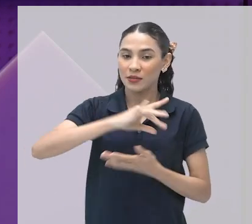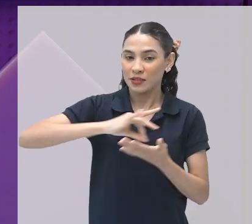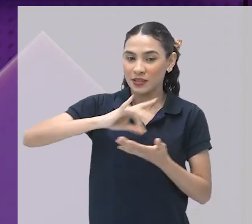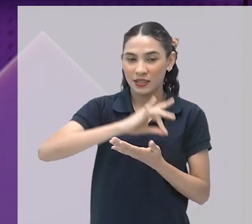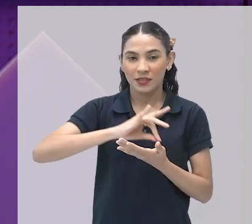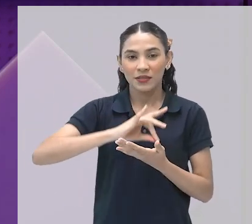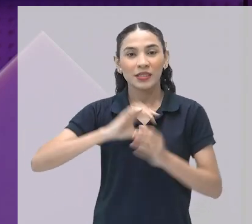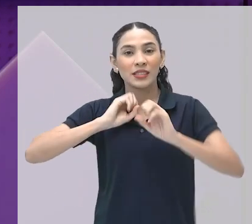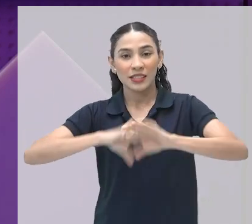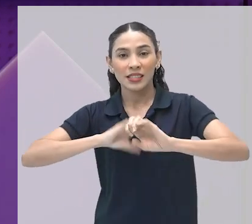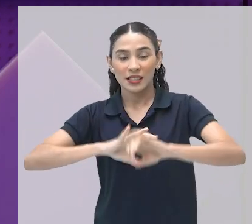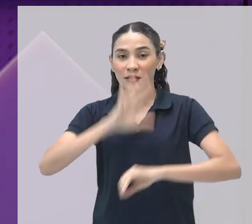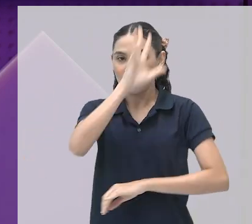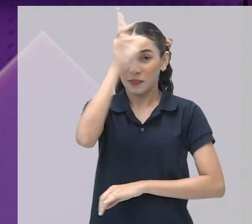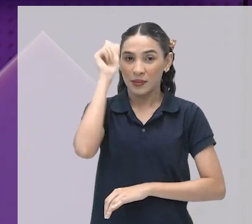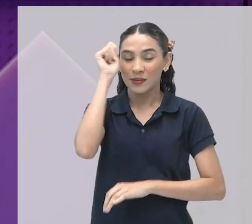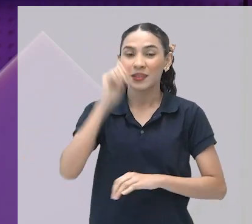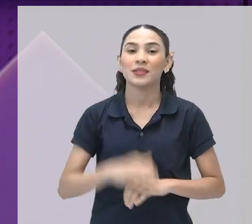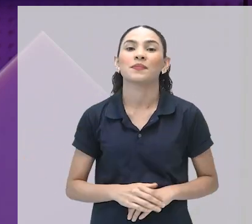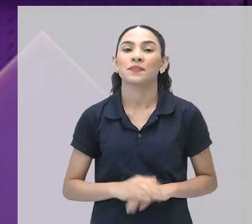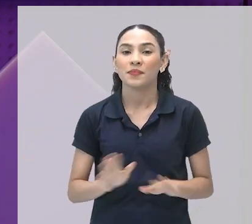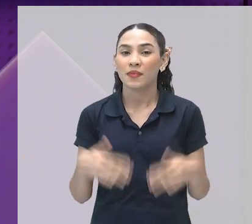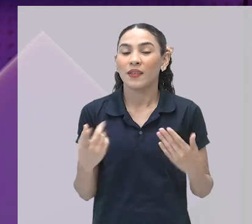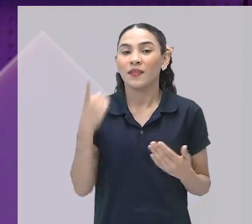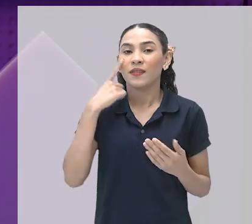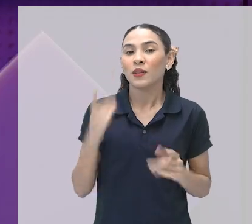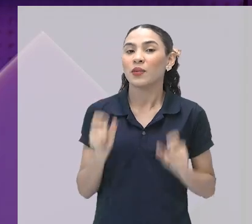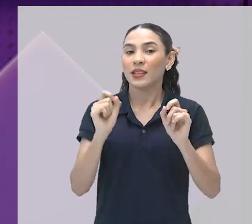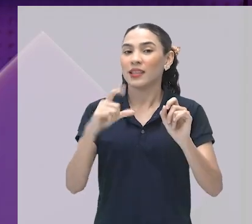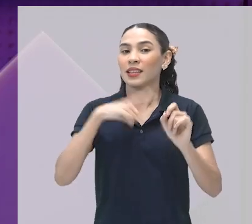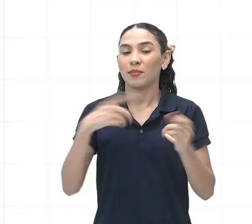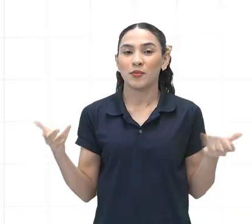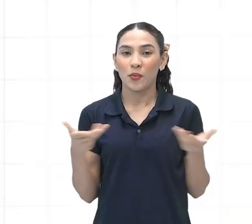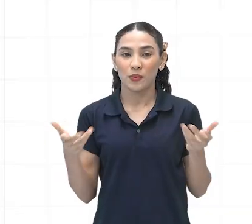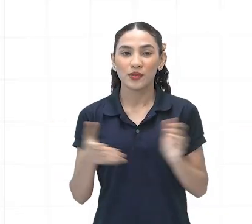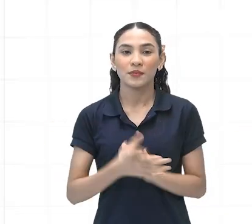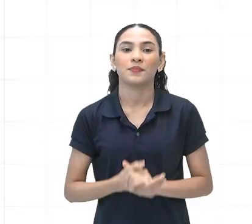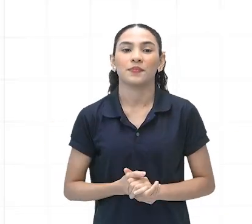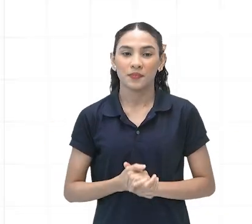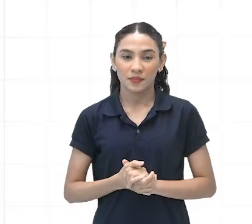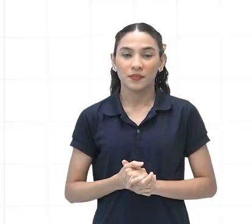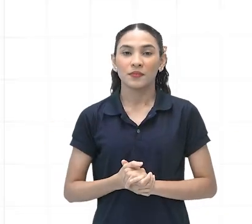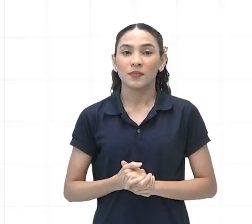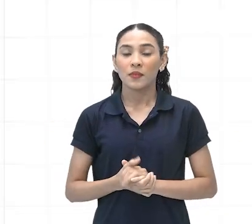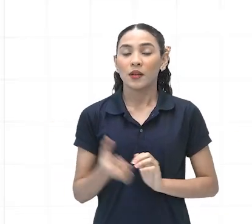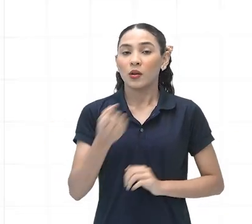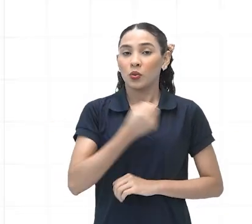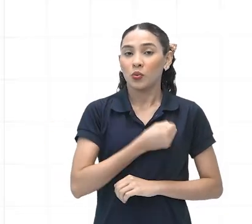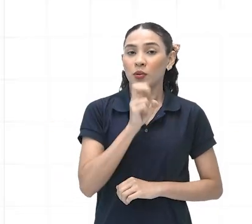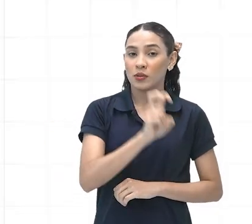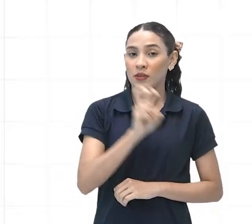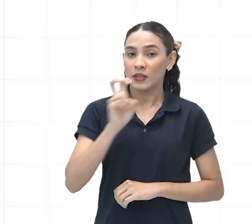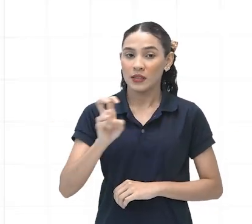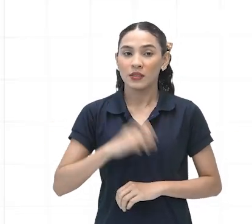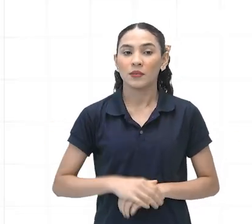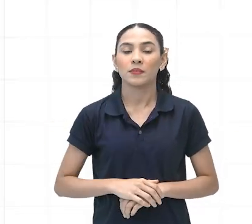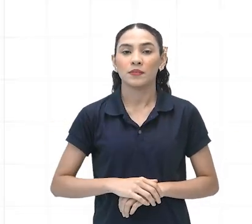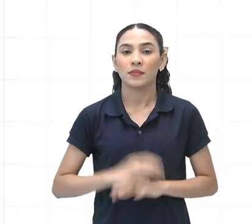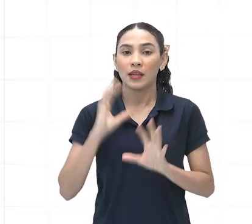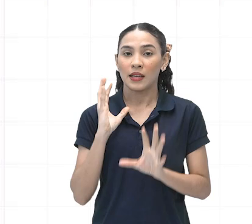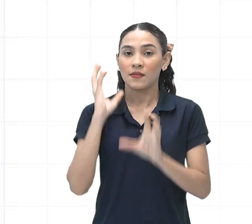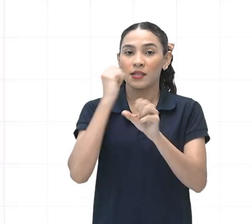de Mídias de Educação do Amazonas, e vamos ver o que temos para a nossa aula. Aula de número